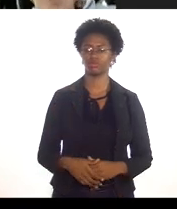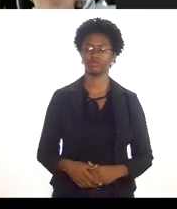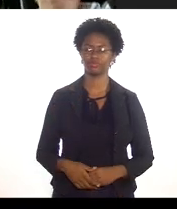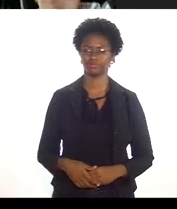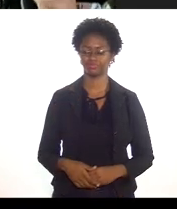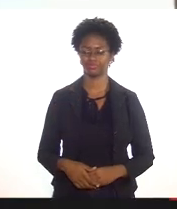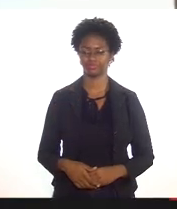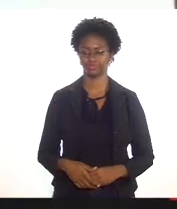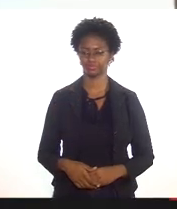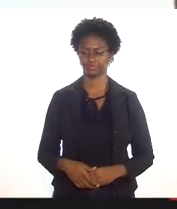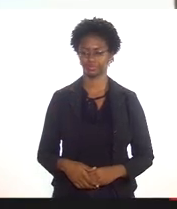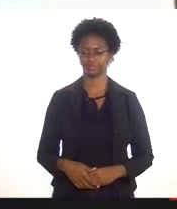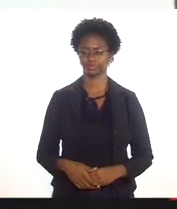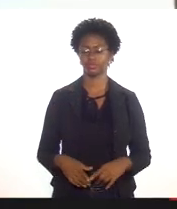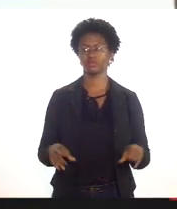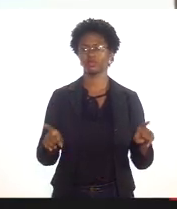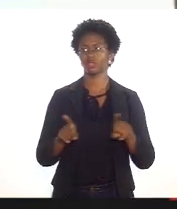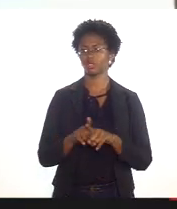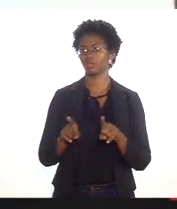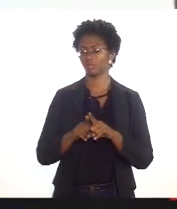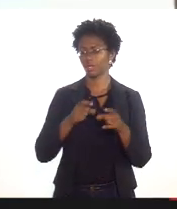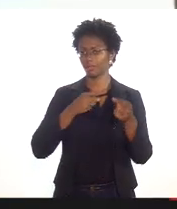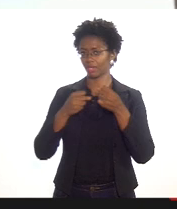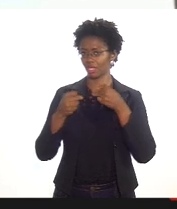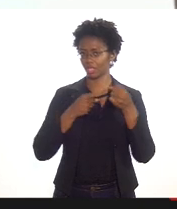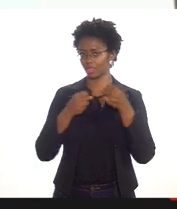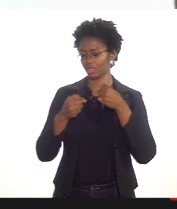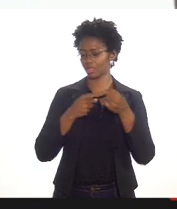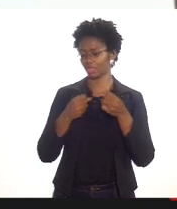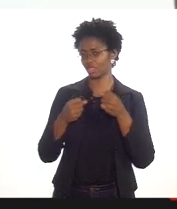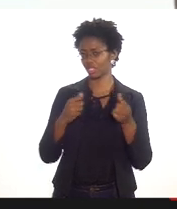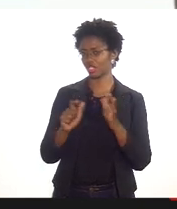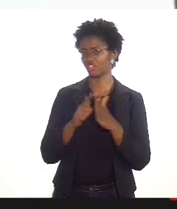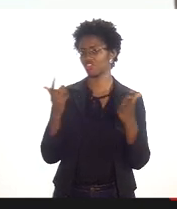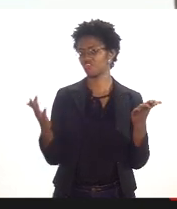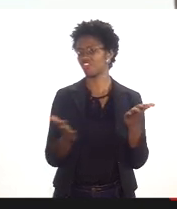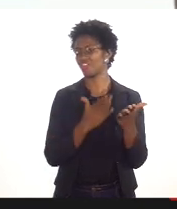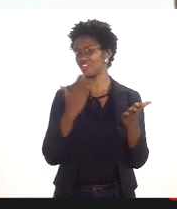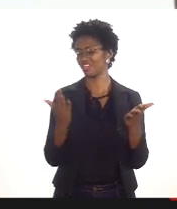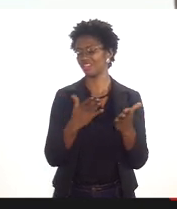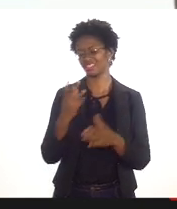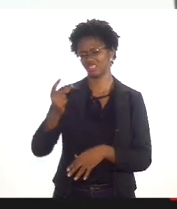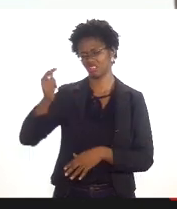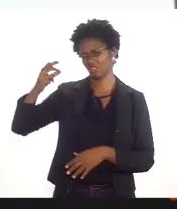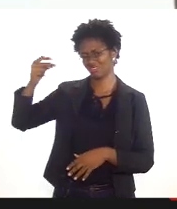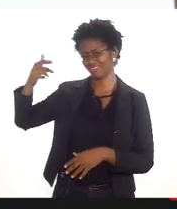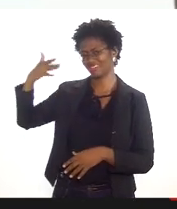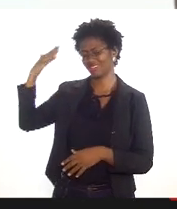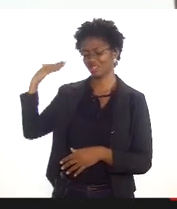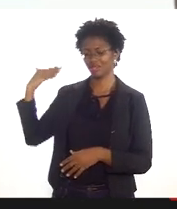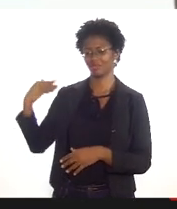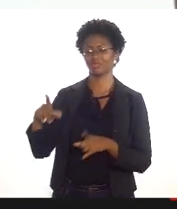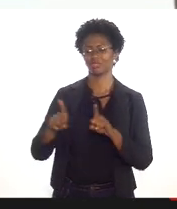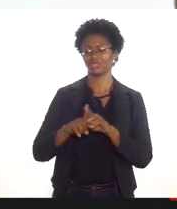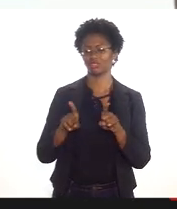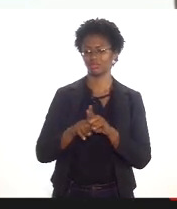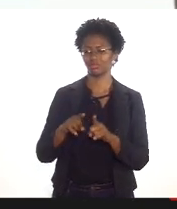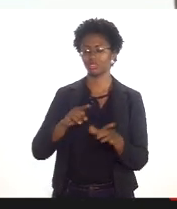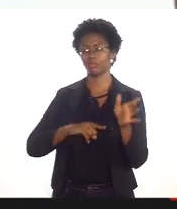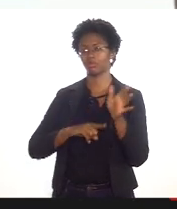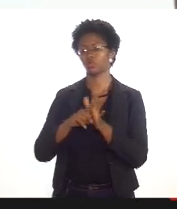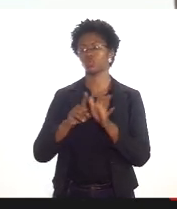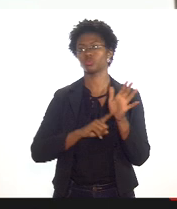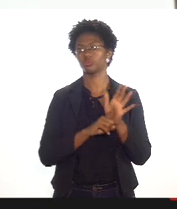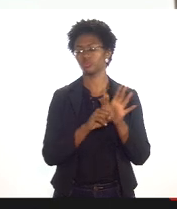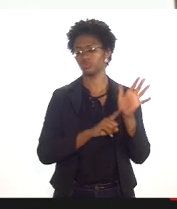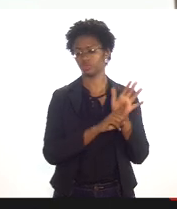vou mandar a matéria jornalística da época para a Vossa Senhoria. O senhor também, dentro das suas perguntas,